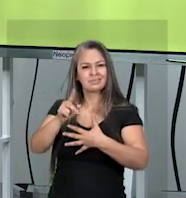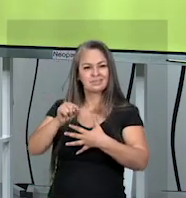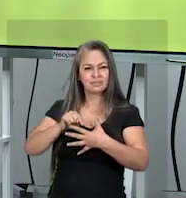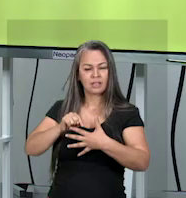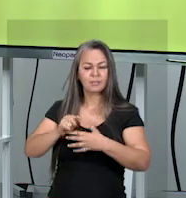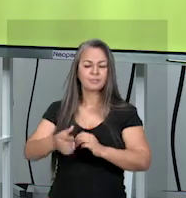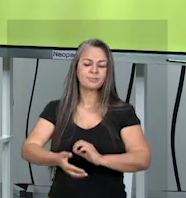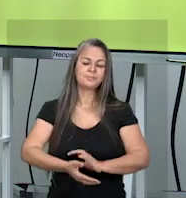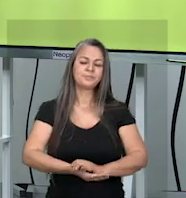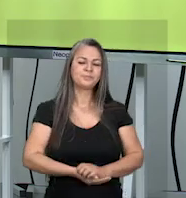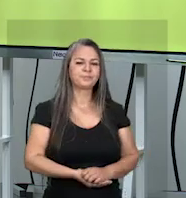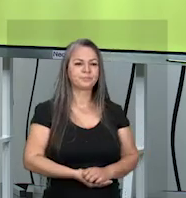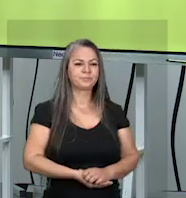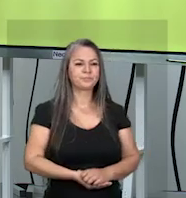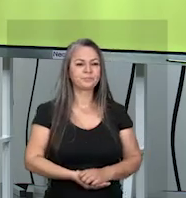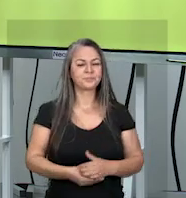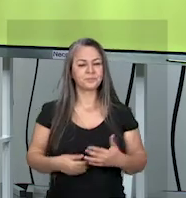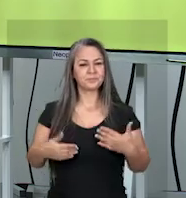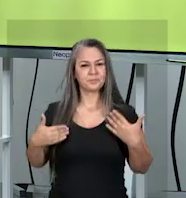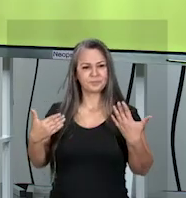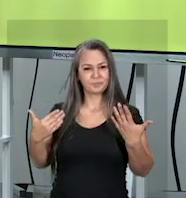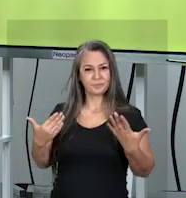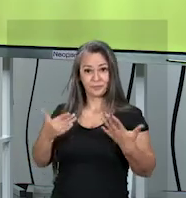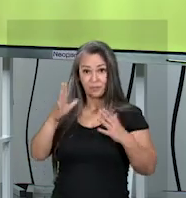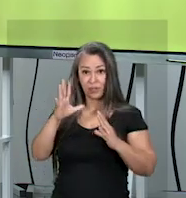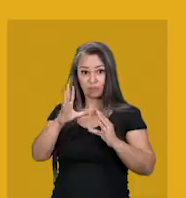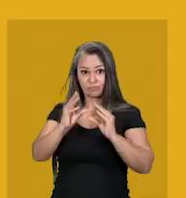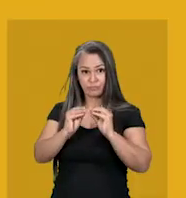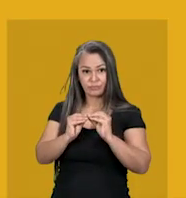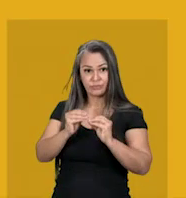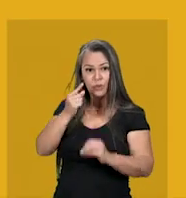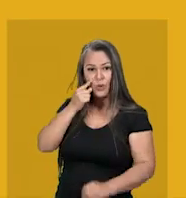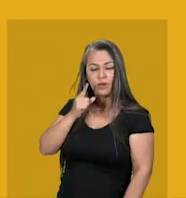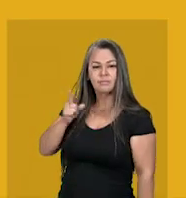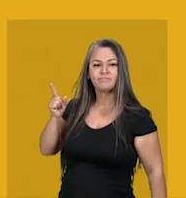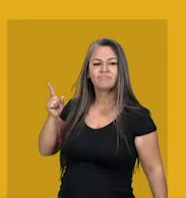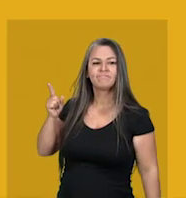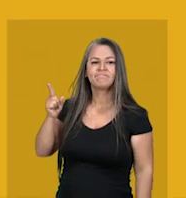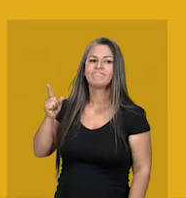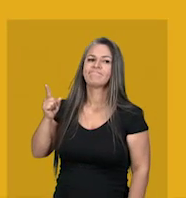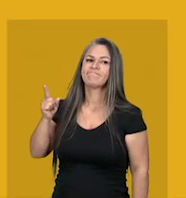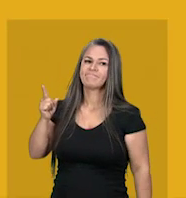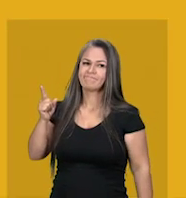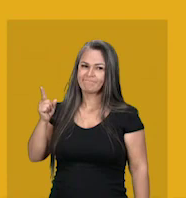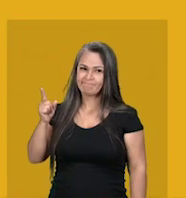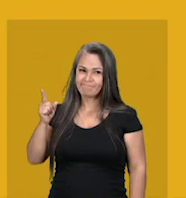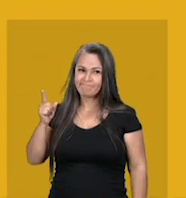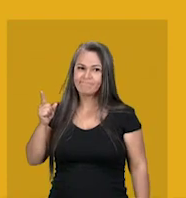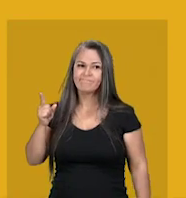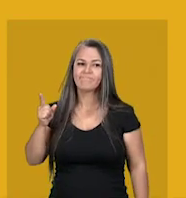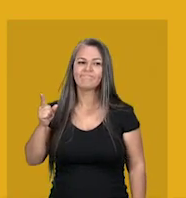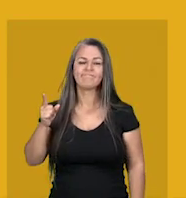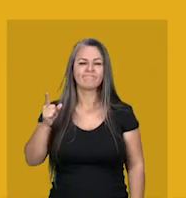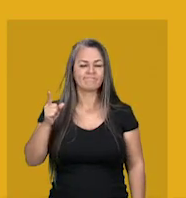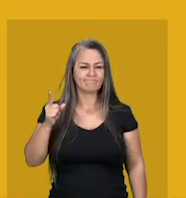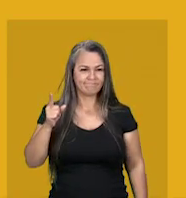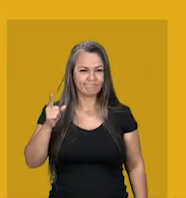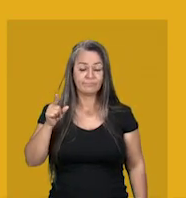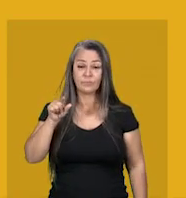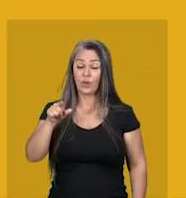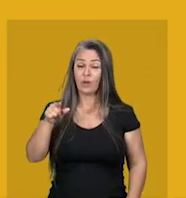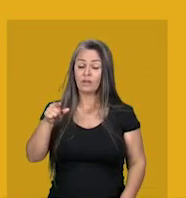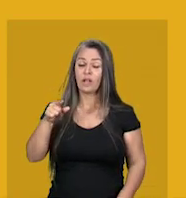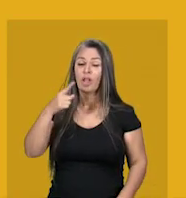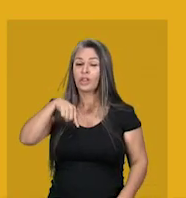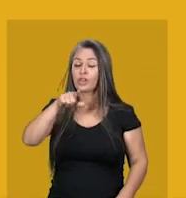E claro, para a gente finalizar aqui, né, percebe-se, portanto, que é incorreto, ok? Bom frisar isso,